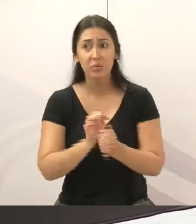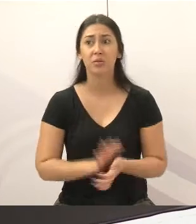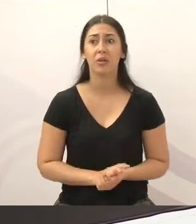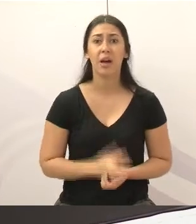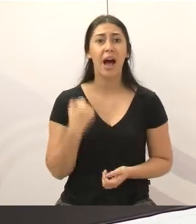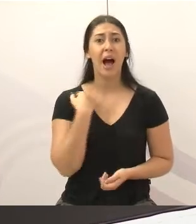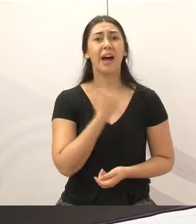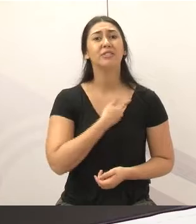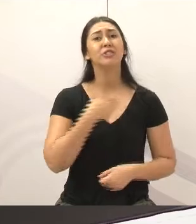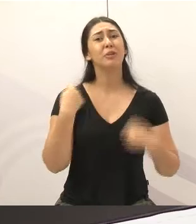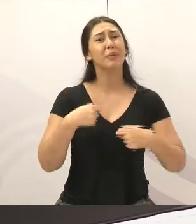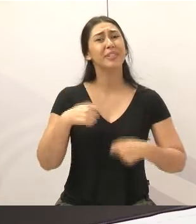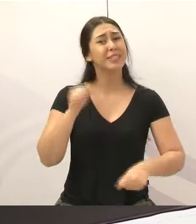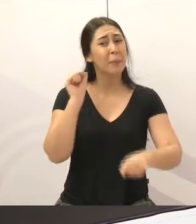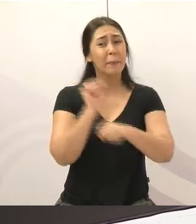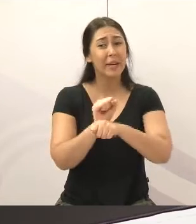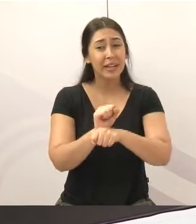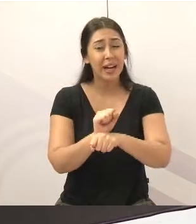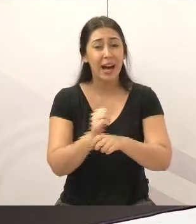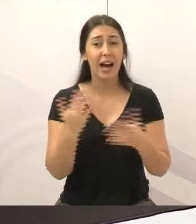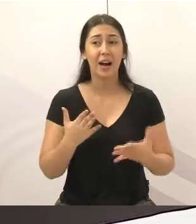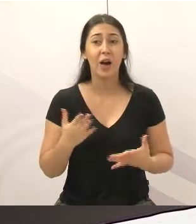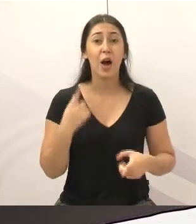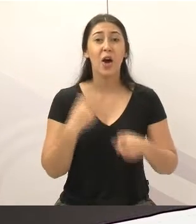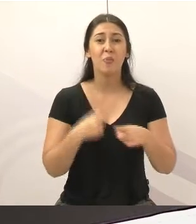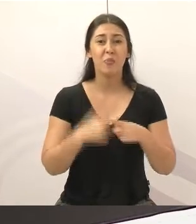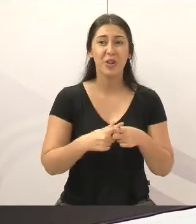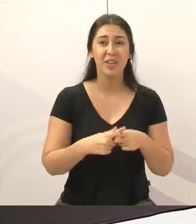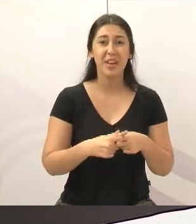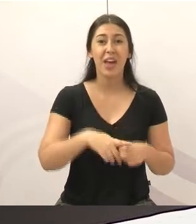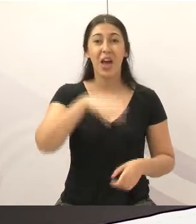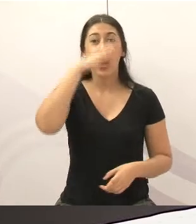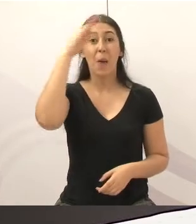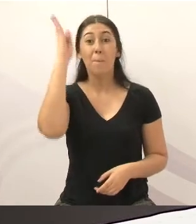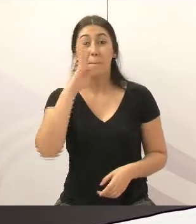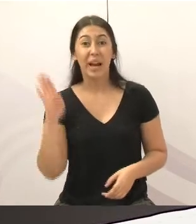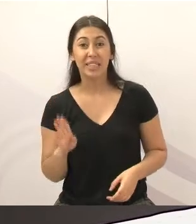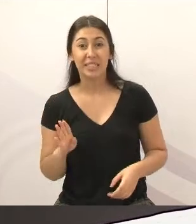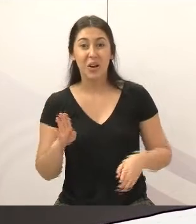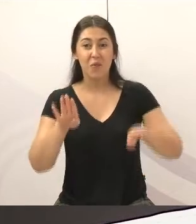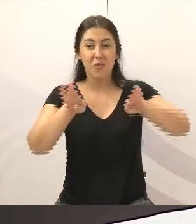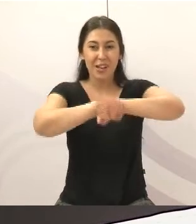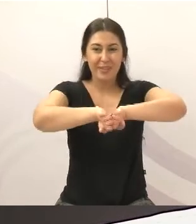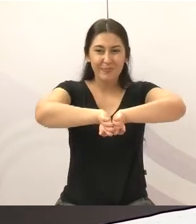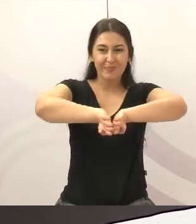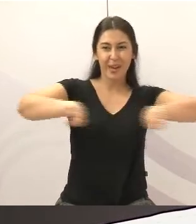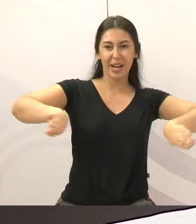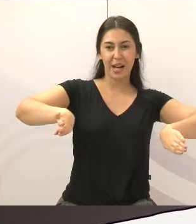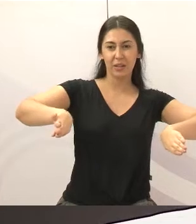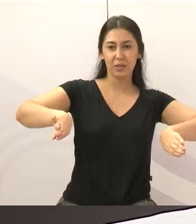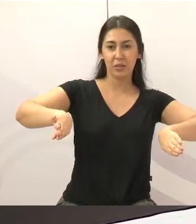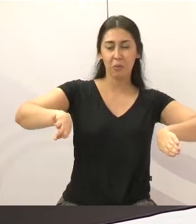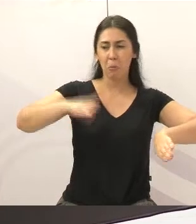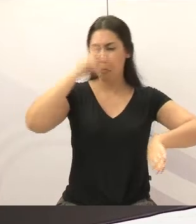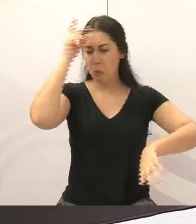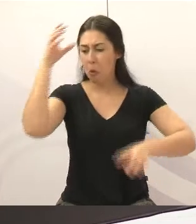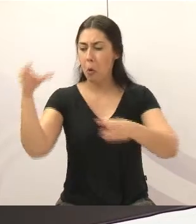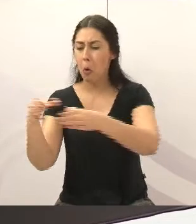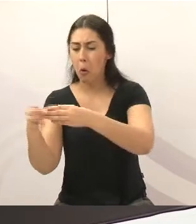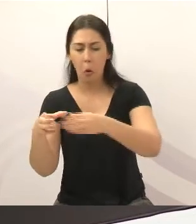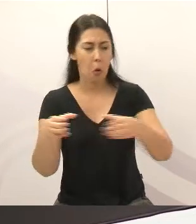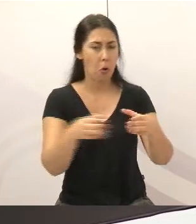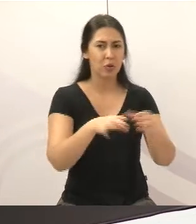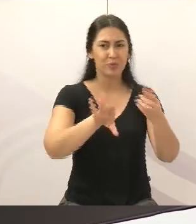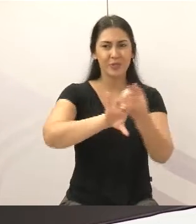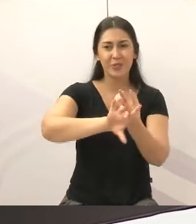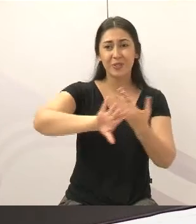parar, durante muito tempo o nosso país, ele foi jogado a dois extremos, está cada um remando para um lado. Nós precisamos aprender a remar junto